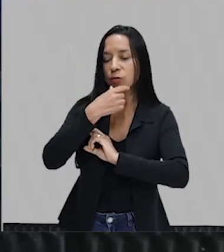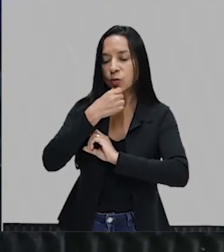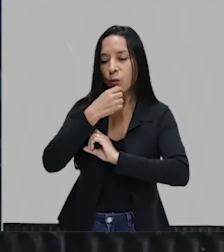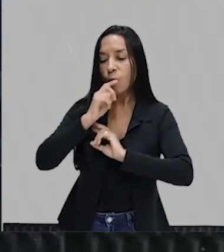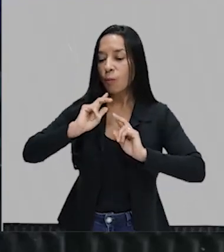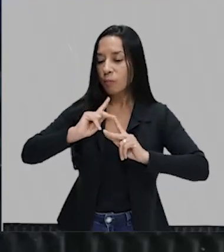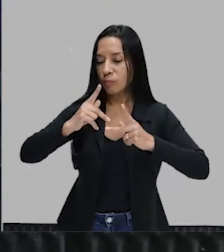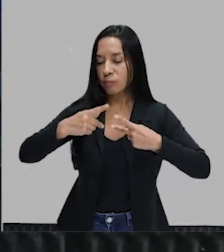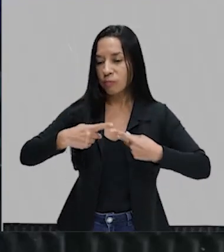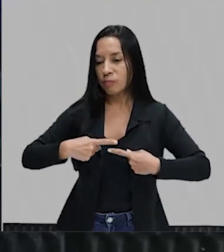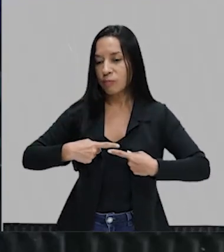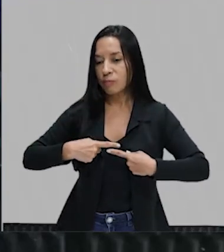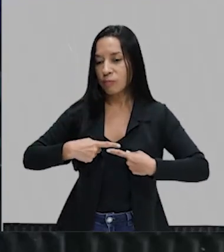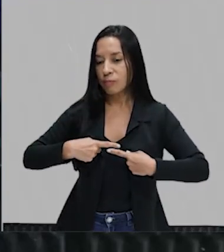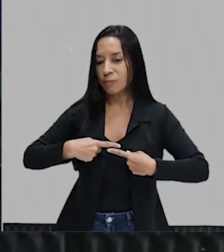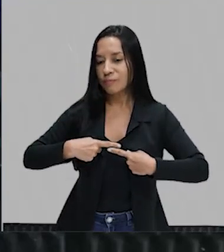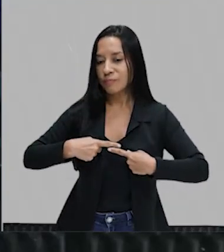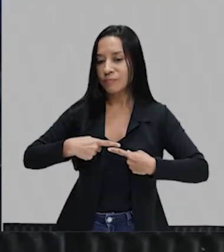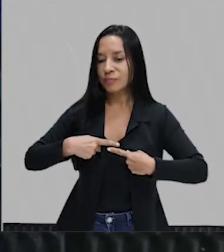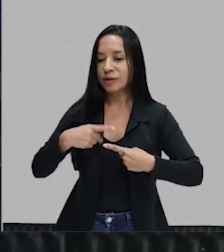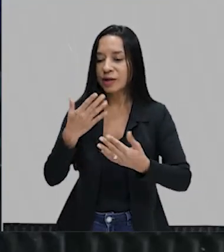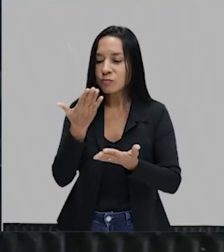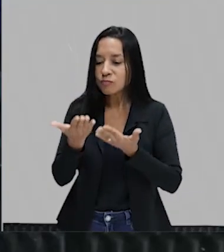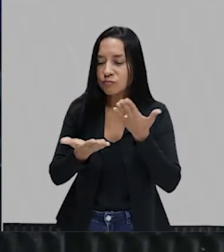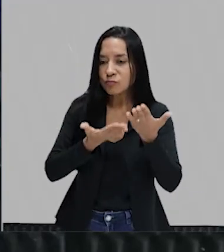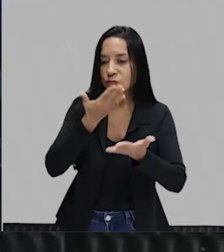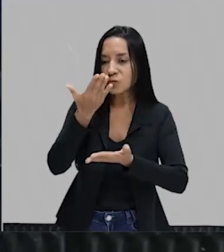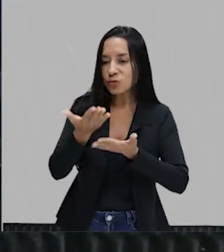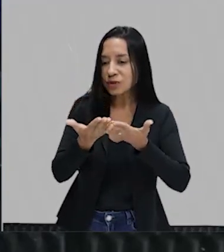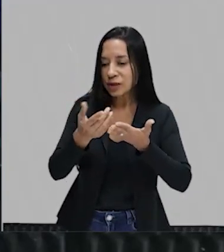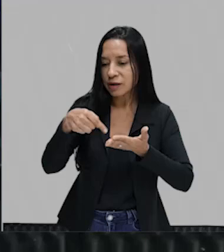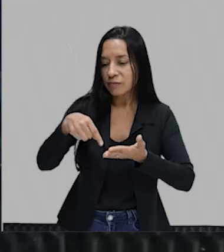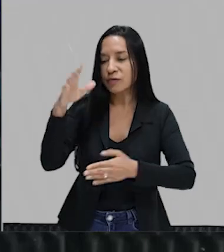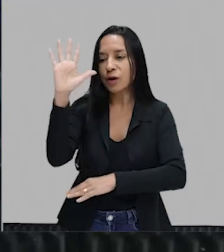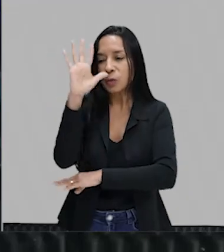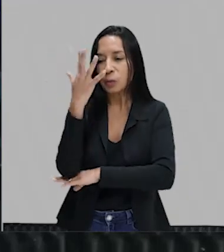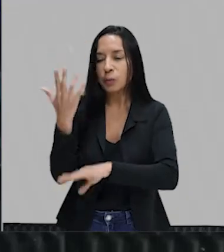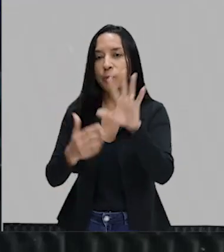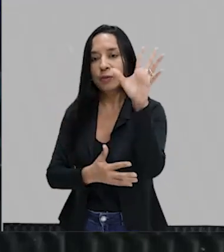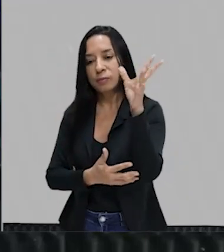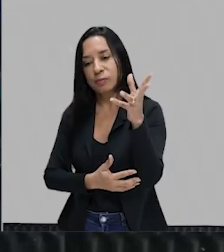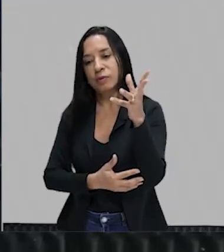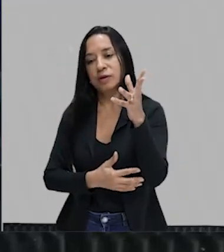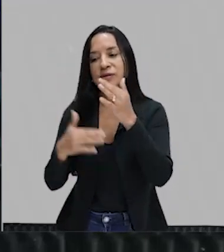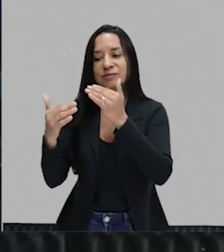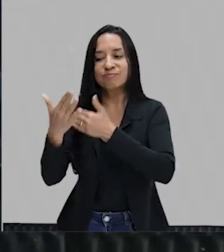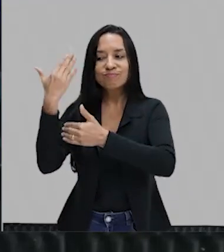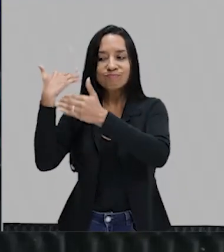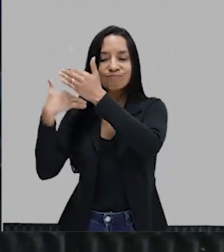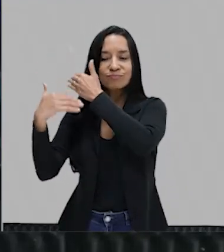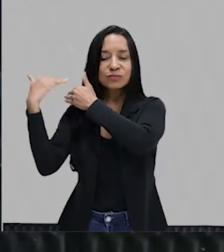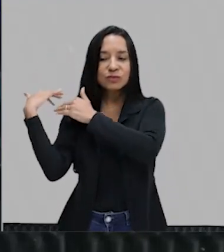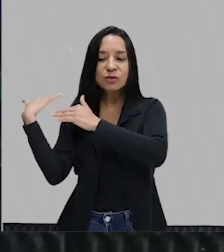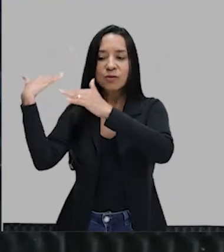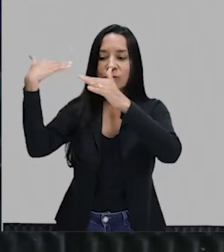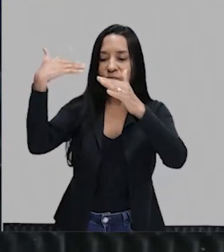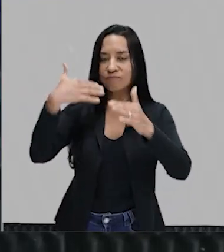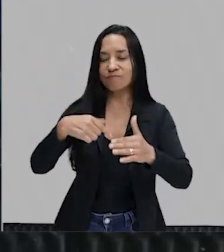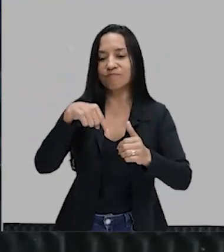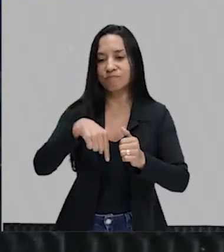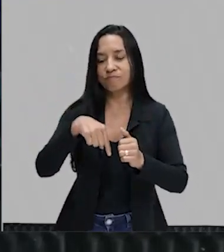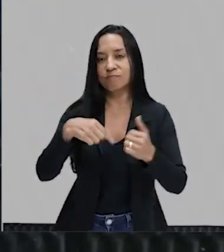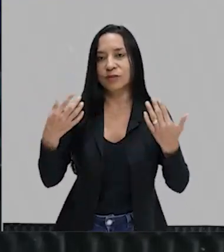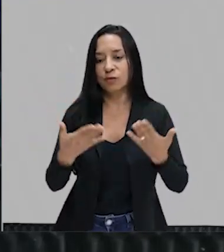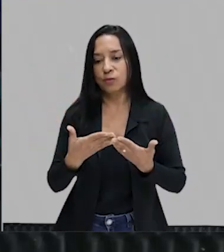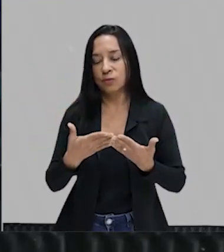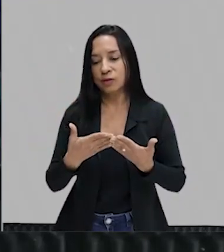as sociedades primitivas. Então, observe que essa relação entre presente e passado, ela é trabalhada, ela